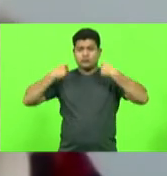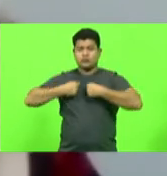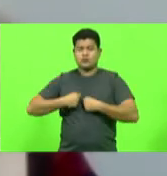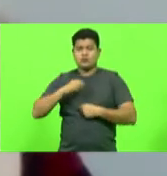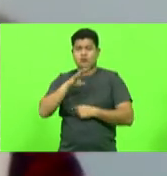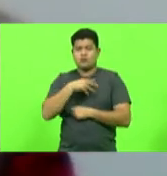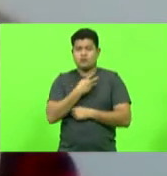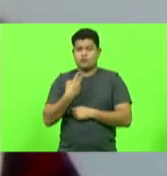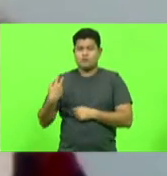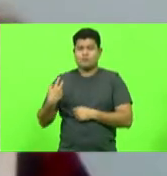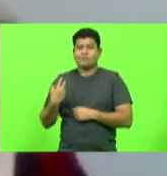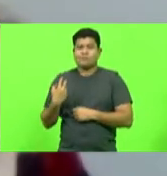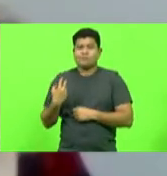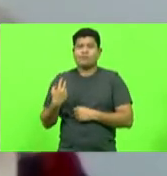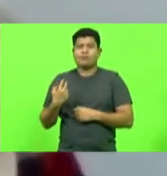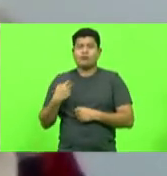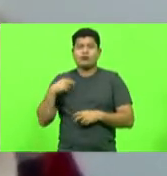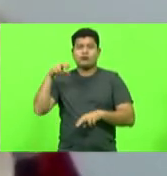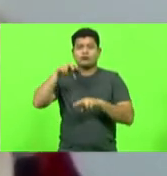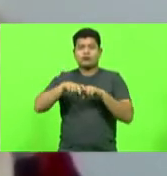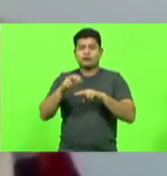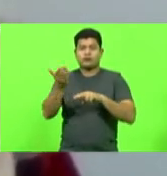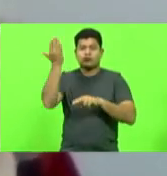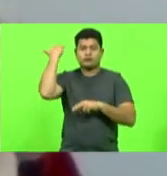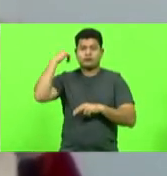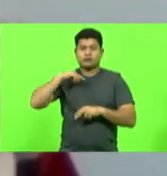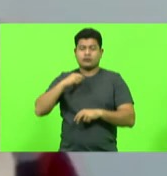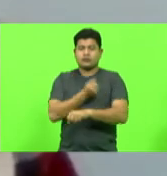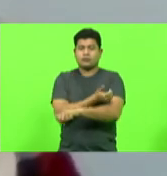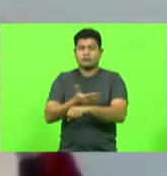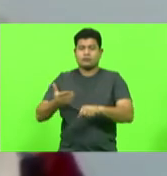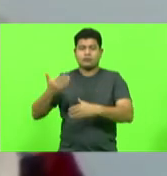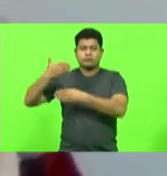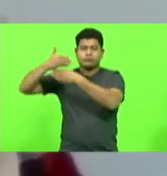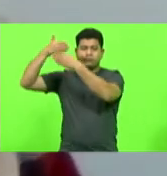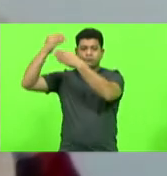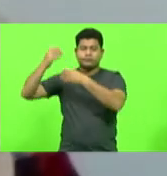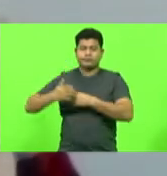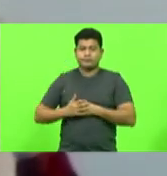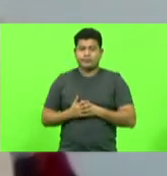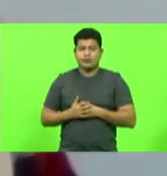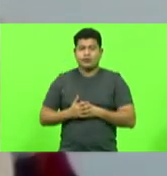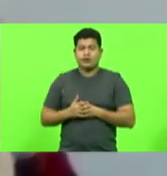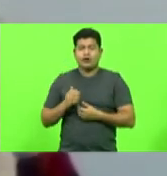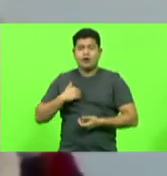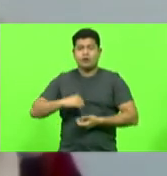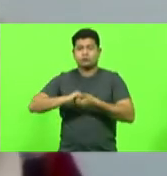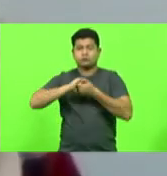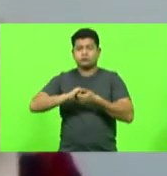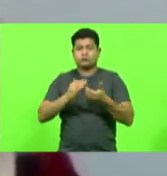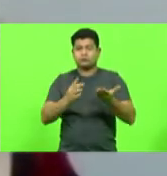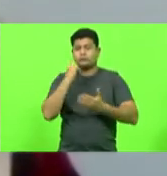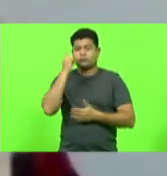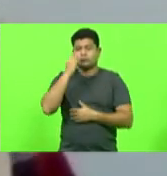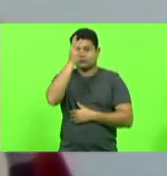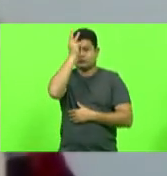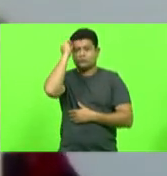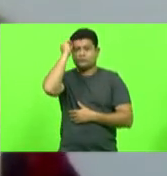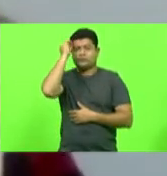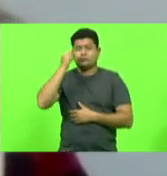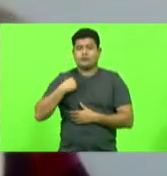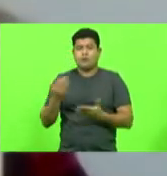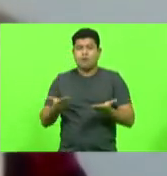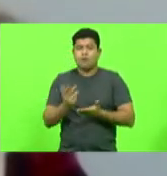vermelho. Estou sentada e atrás de mim tem uma parede clara. Eu cumprimento, então, a deputada Luciane Carminati, que